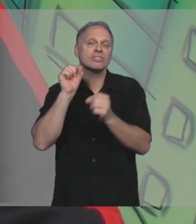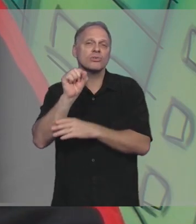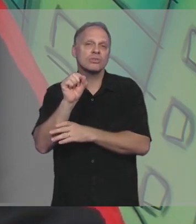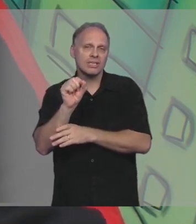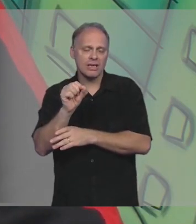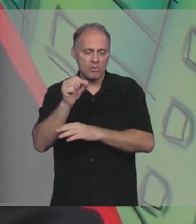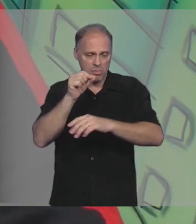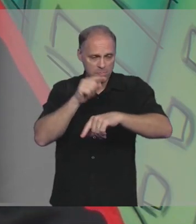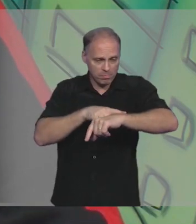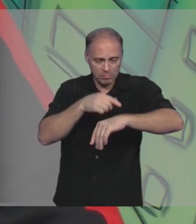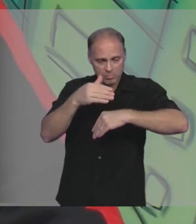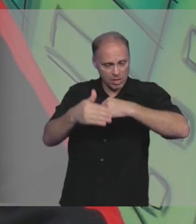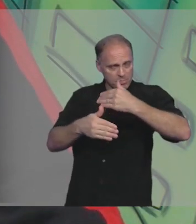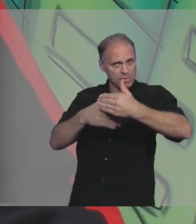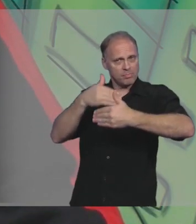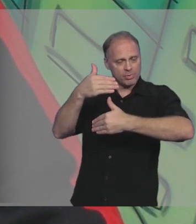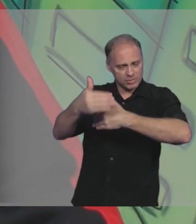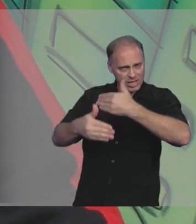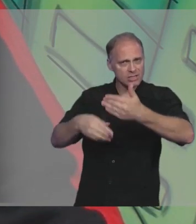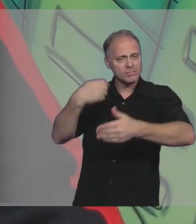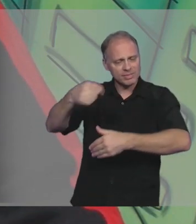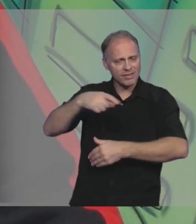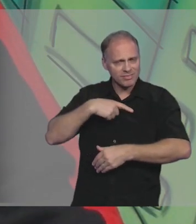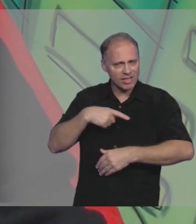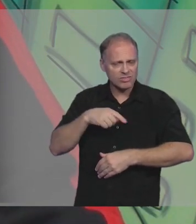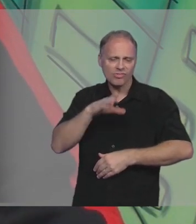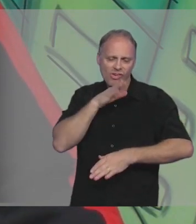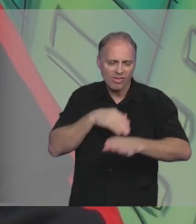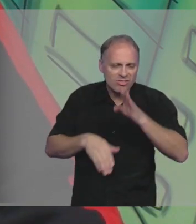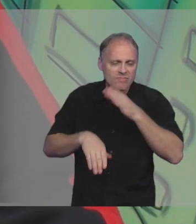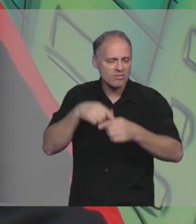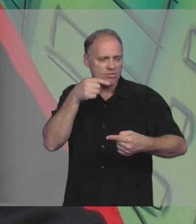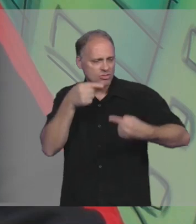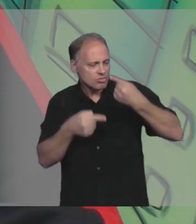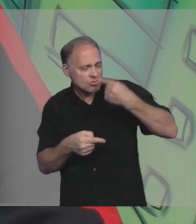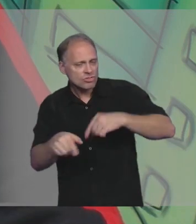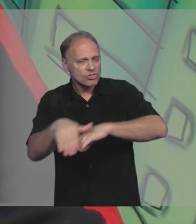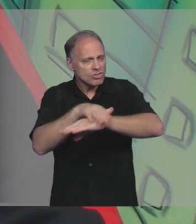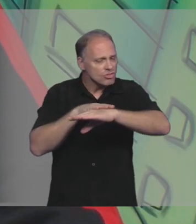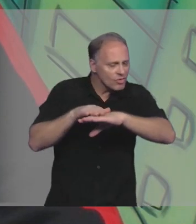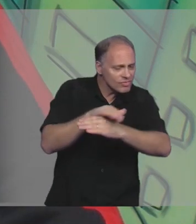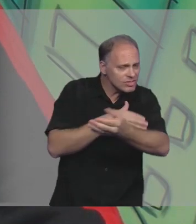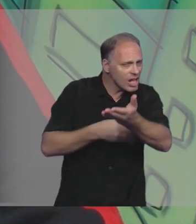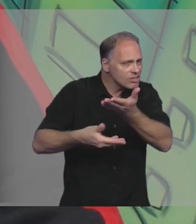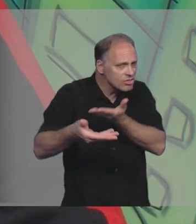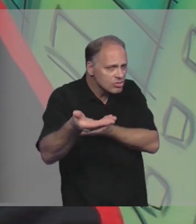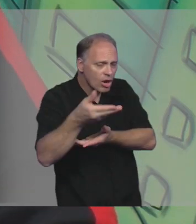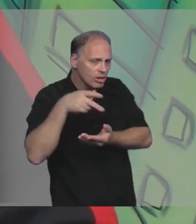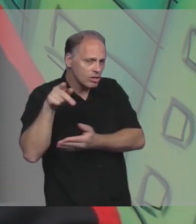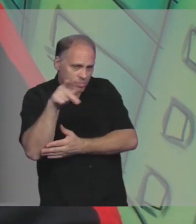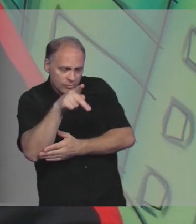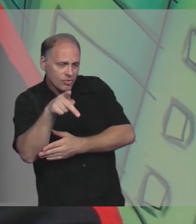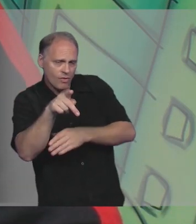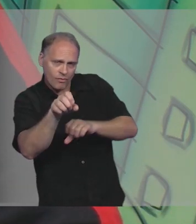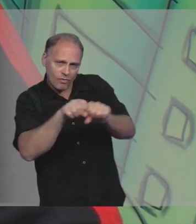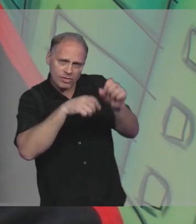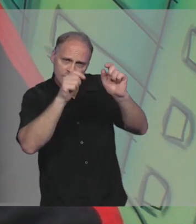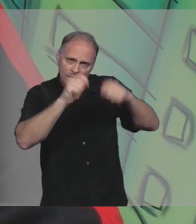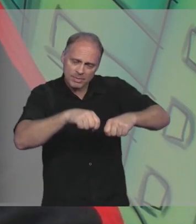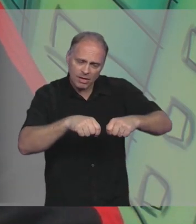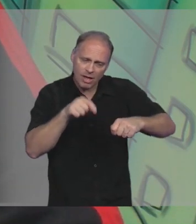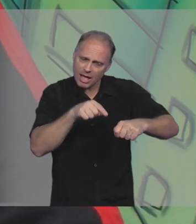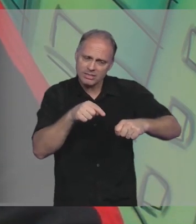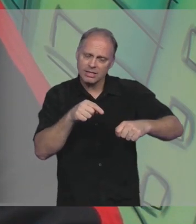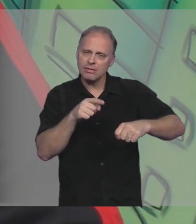requereria e requer ainda um tempo de apropriação, de discussão da sociedade e dos educadores, essa fase que está sendo